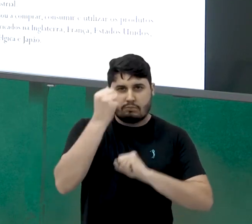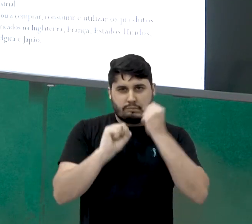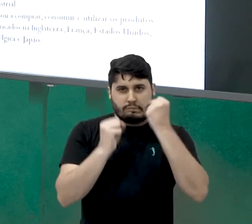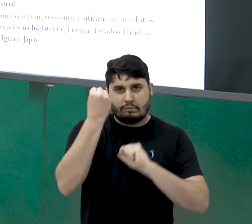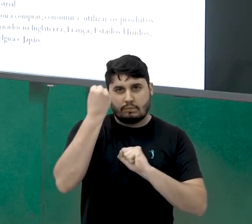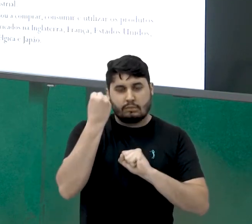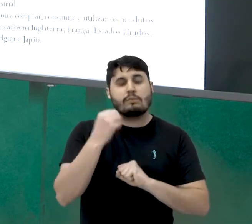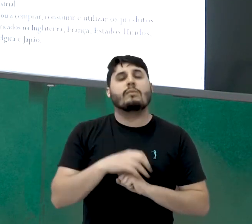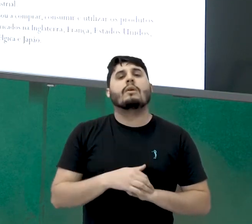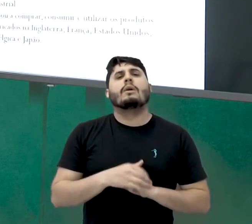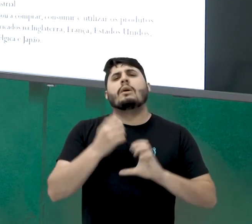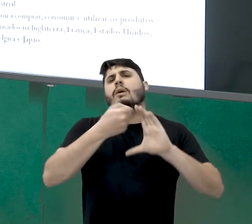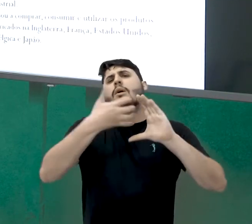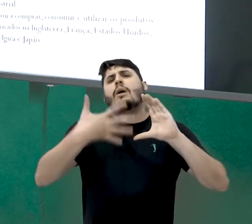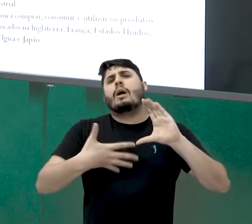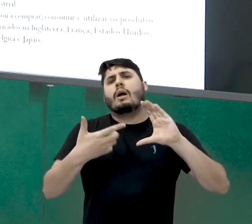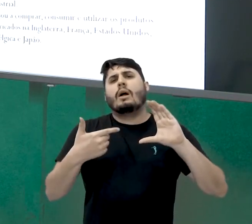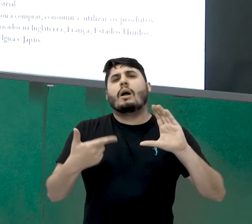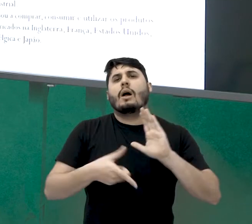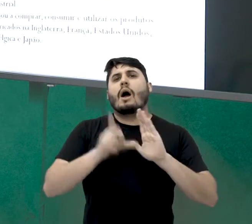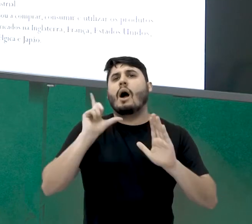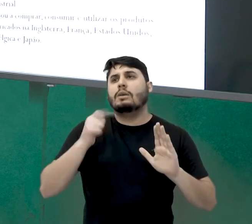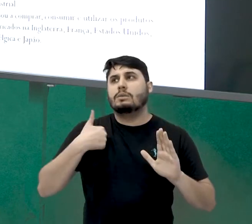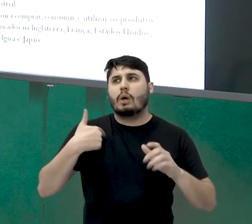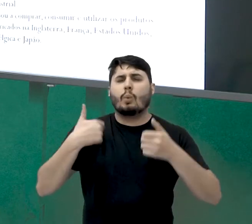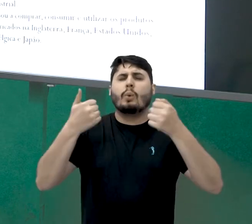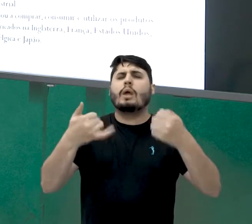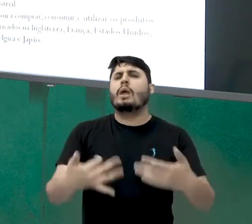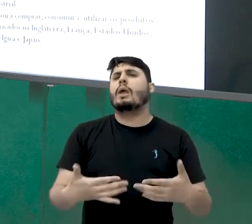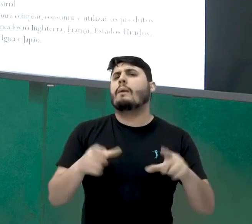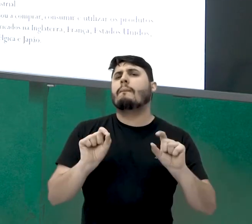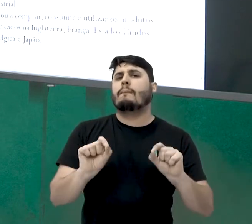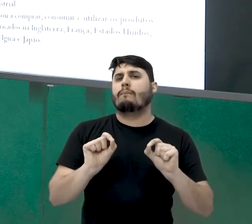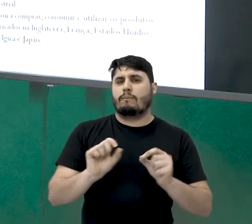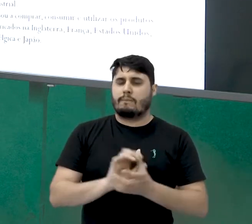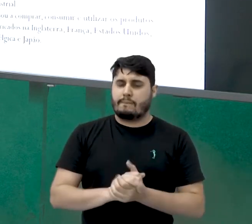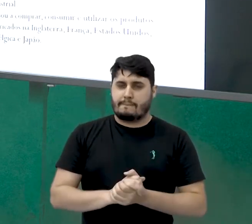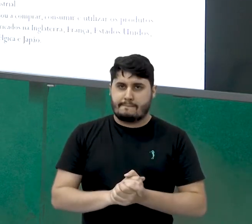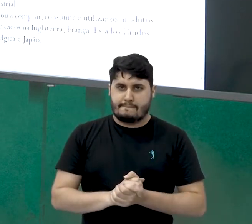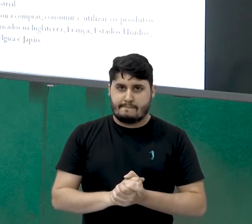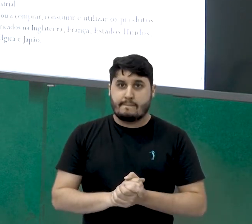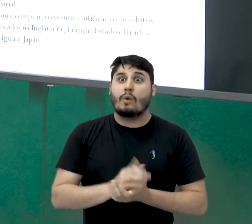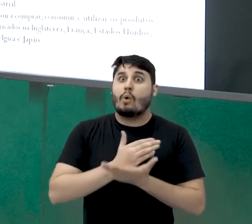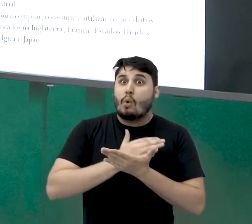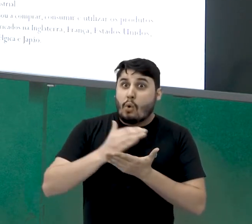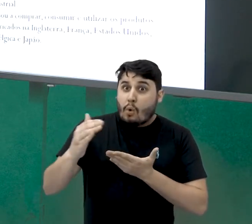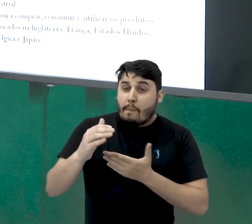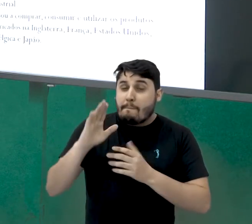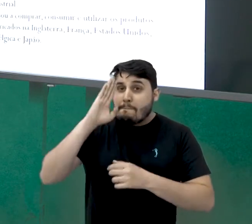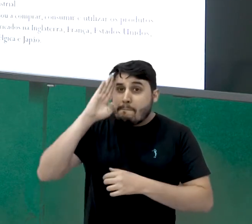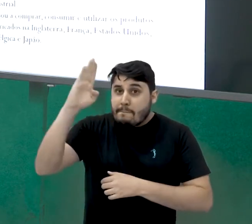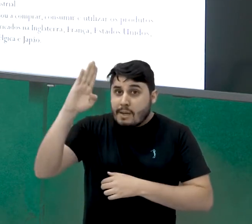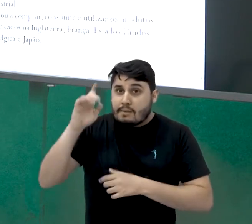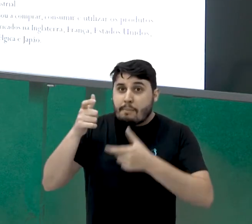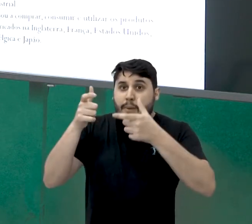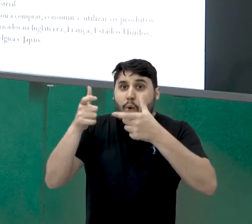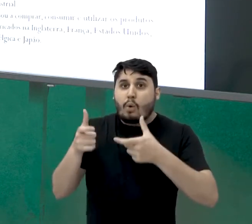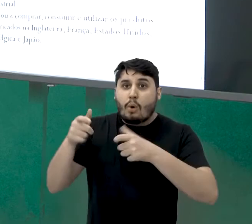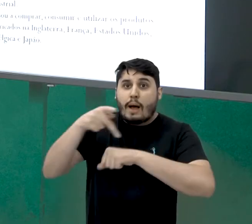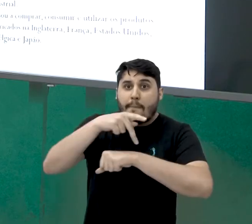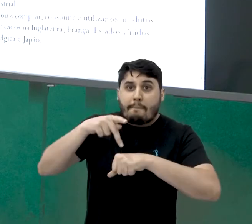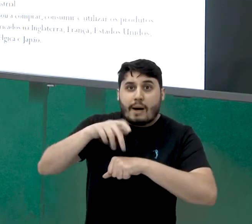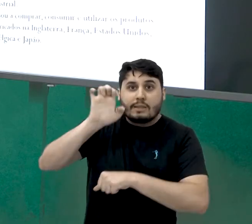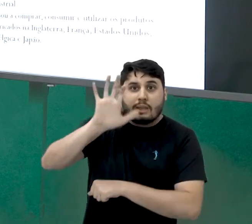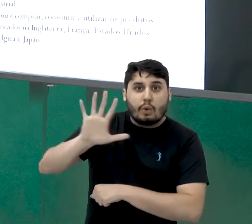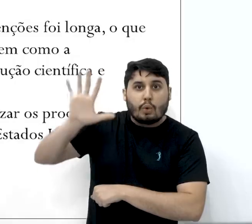nas características que eu vos falei, eu disse que inicialmente passou pela Europa, né? Depois se expandiu para outras áreas do